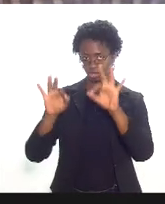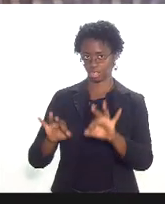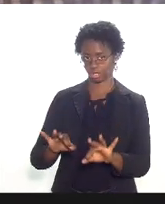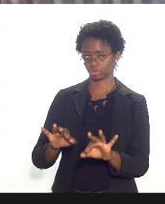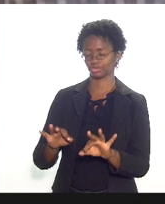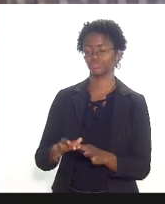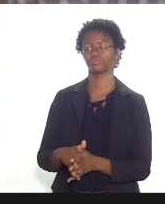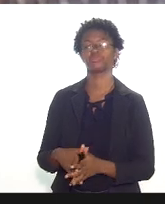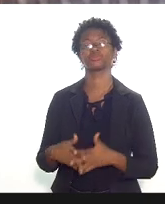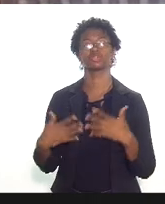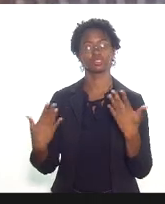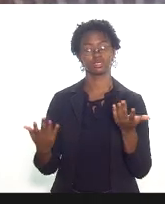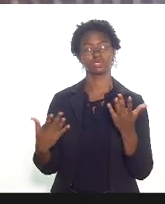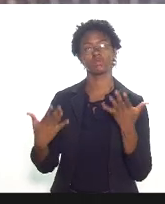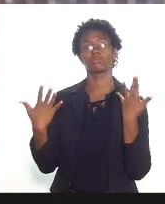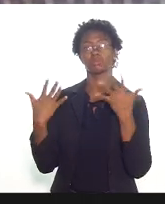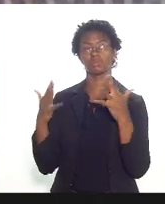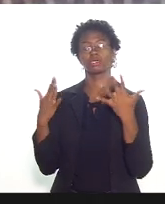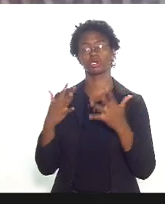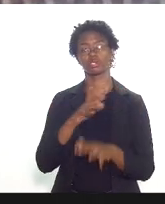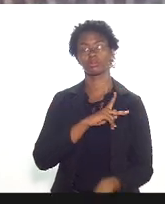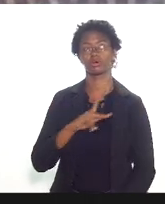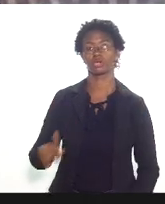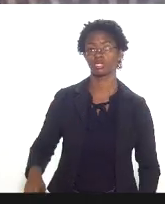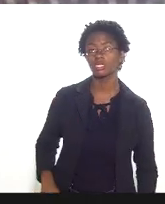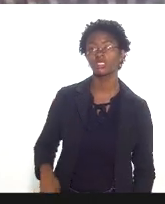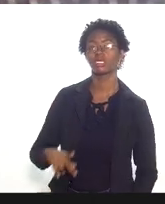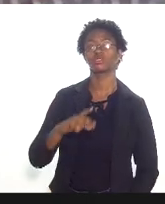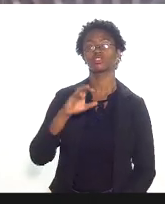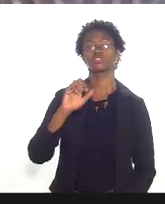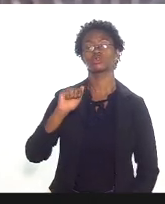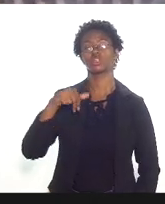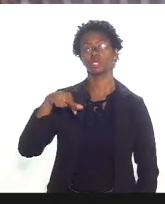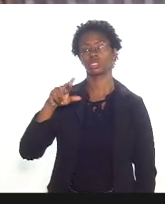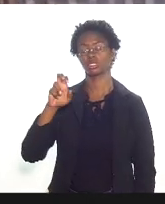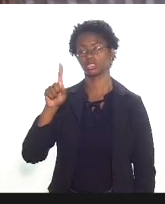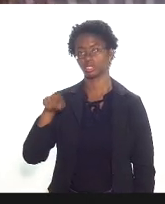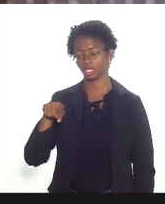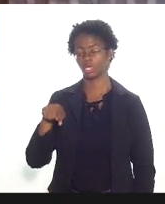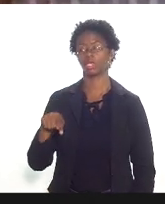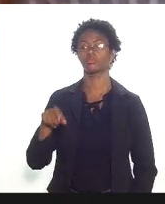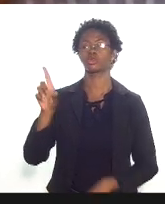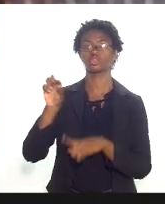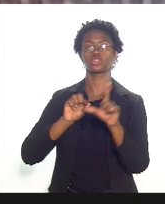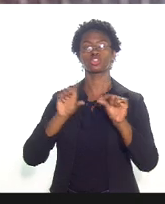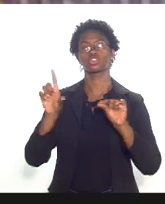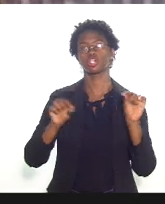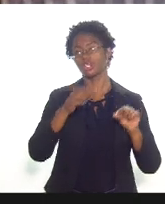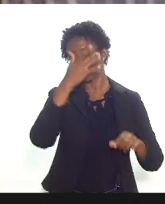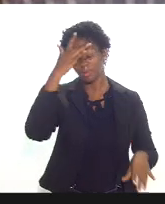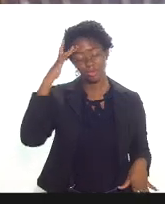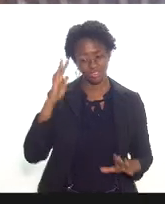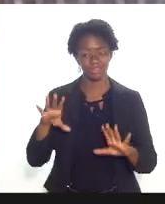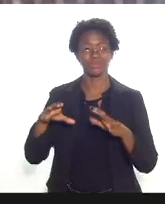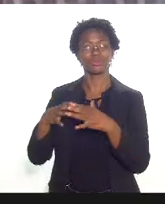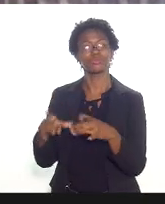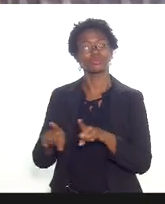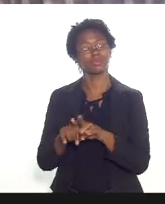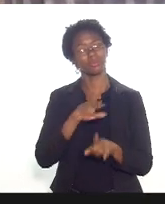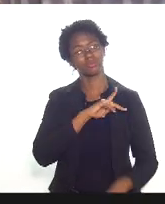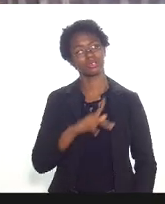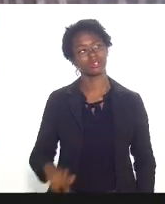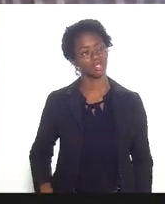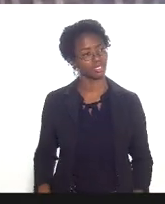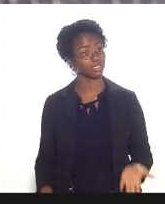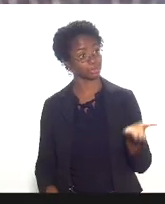que parabenizo o presidente André Ciliano pela bela escolha dos componentes da presidência de Vossa Excelência. De